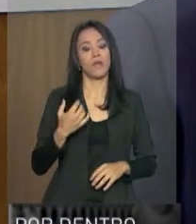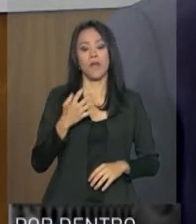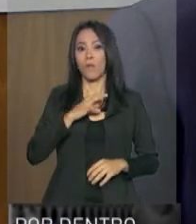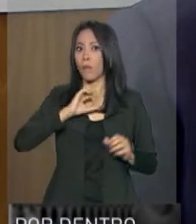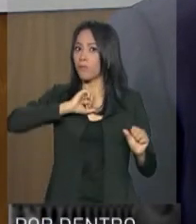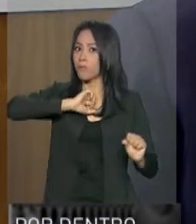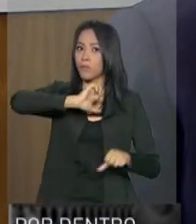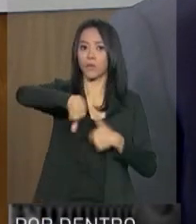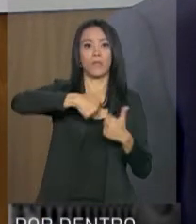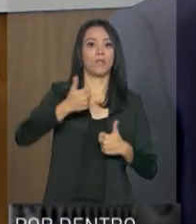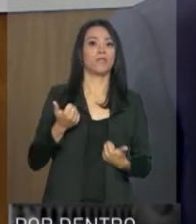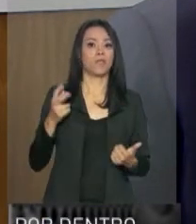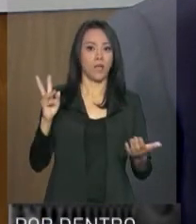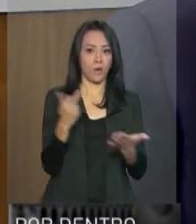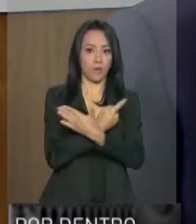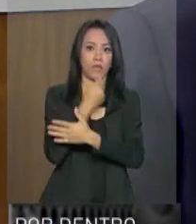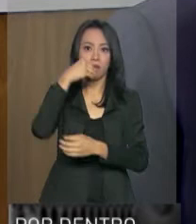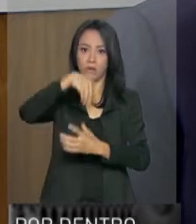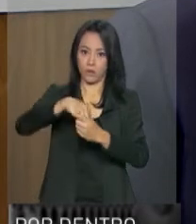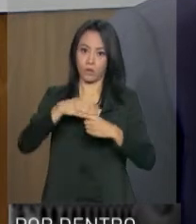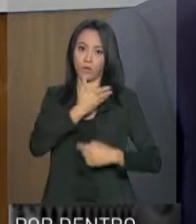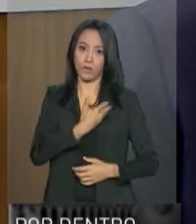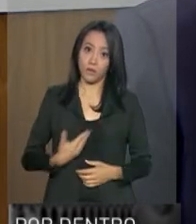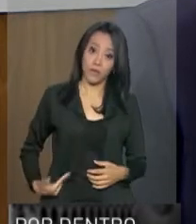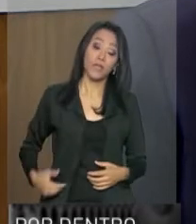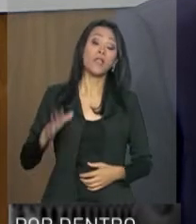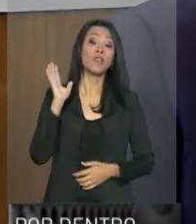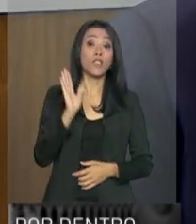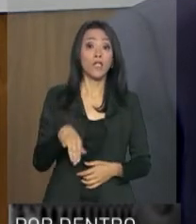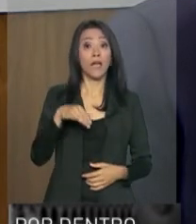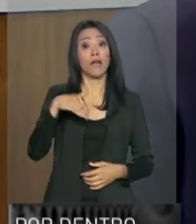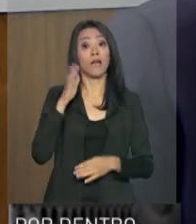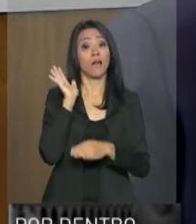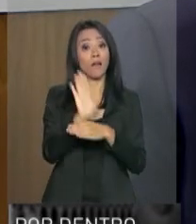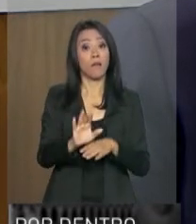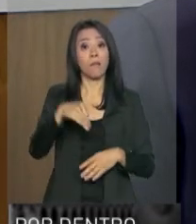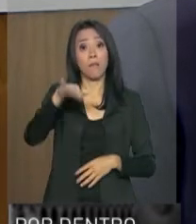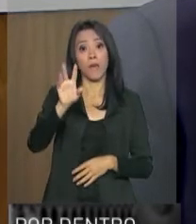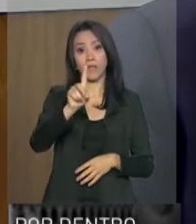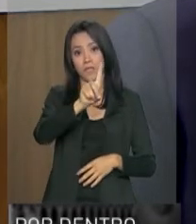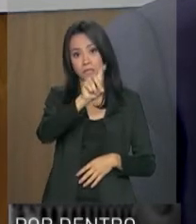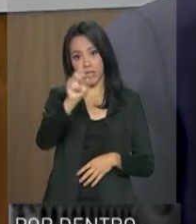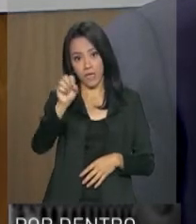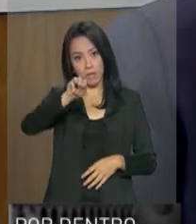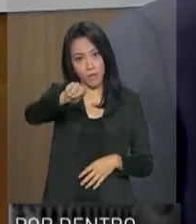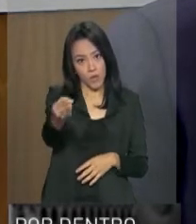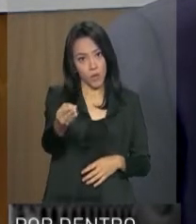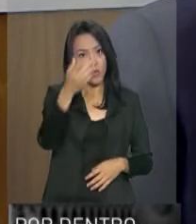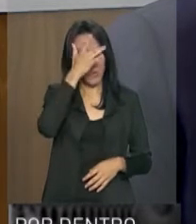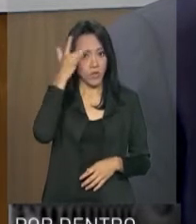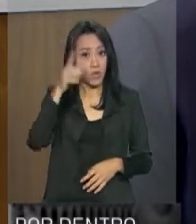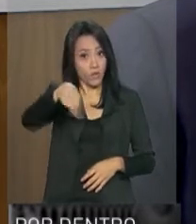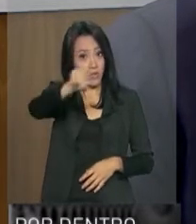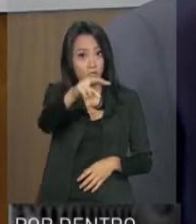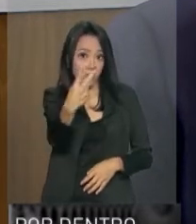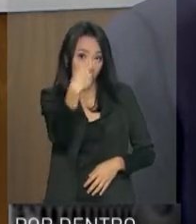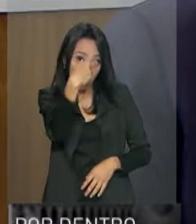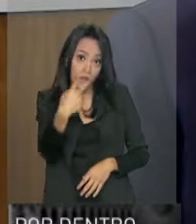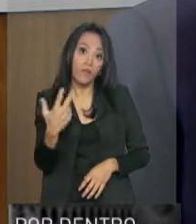que já beneficiou quase 100 milhões de brasileiros vocês estão nos assistindo ouvindo sabem